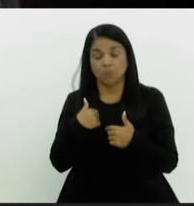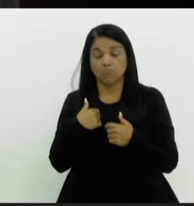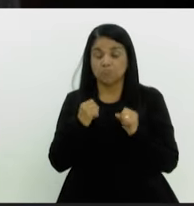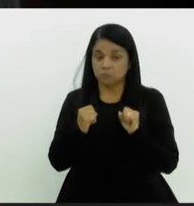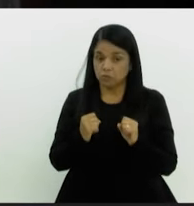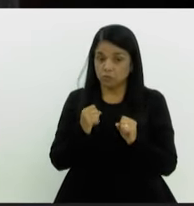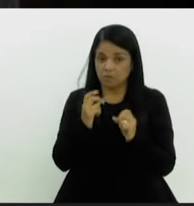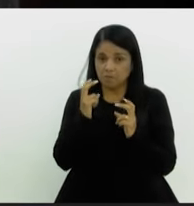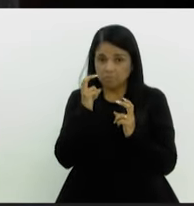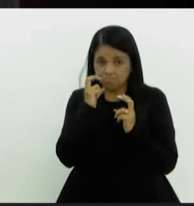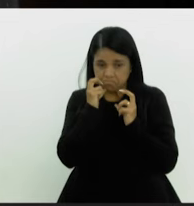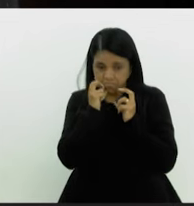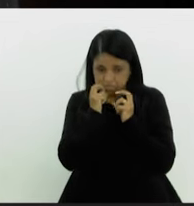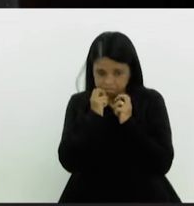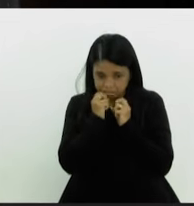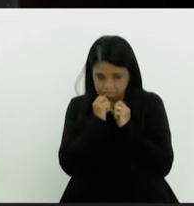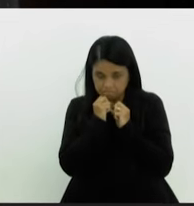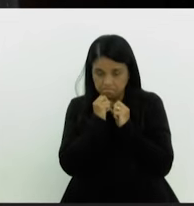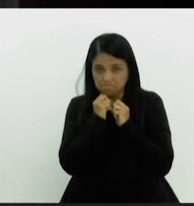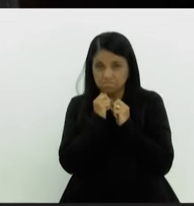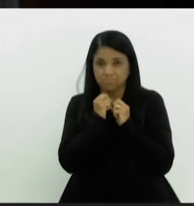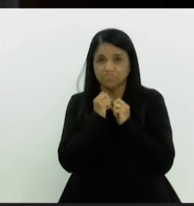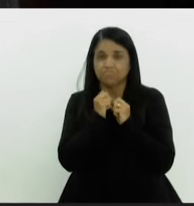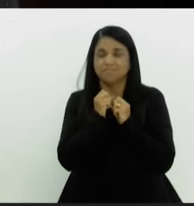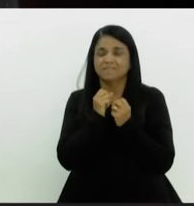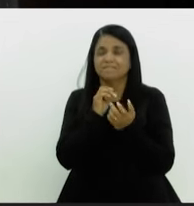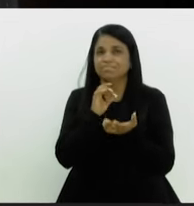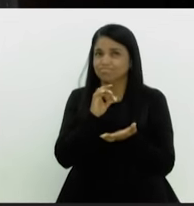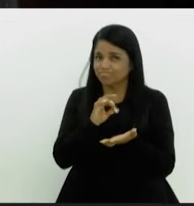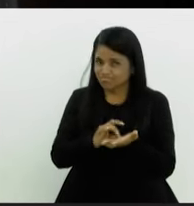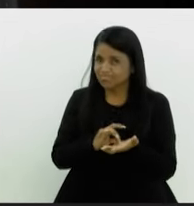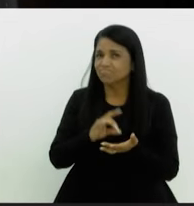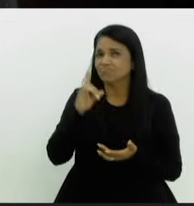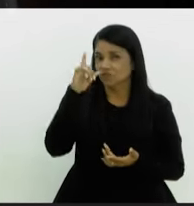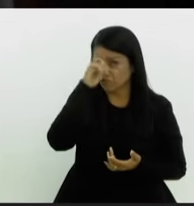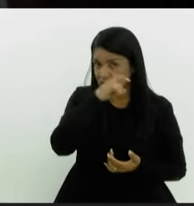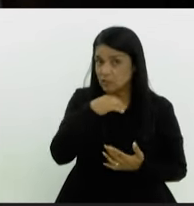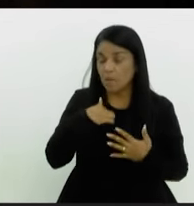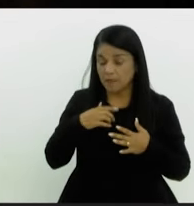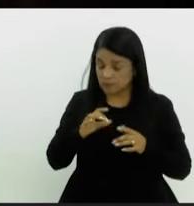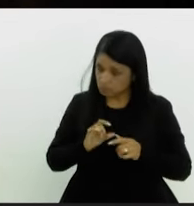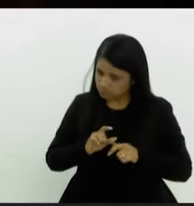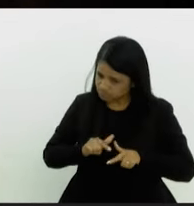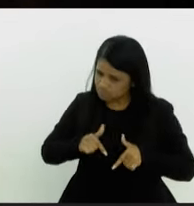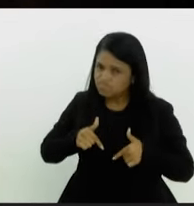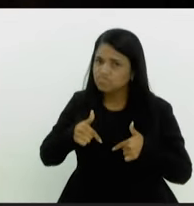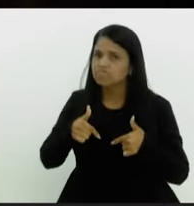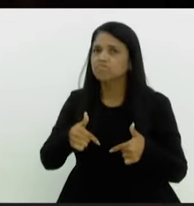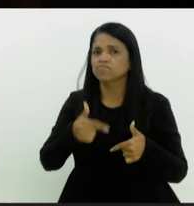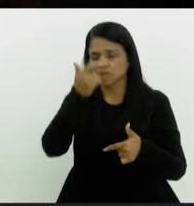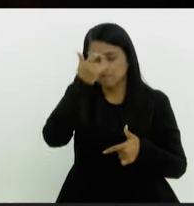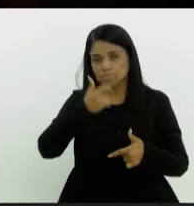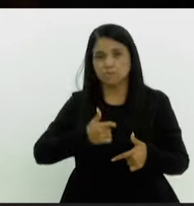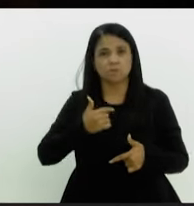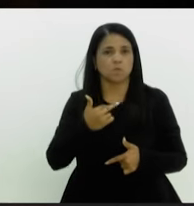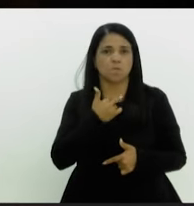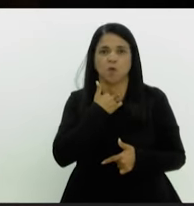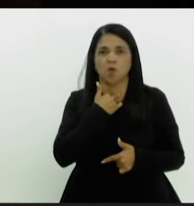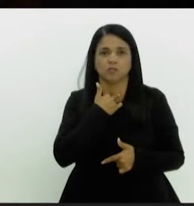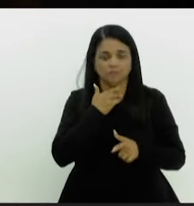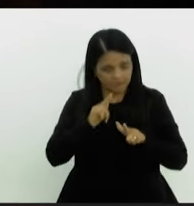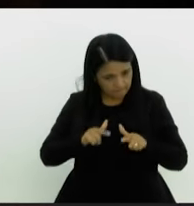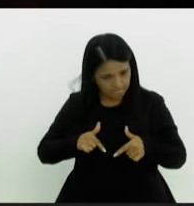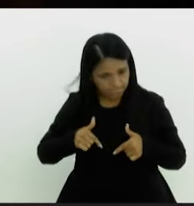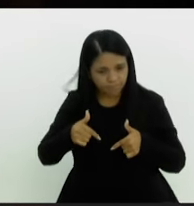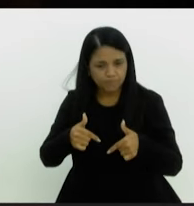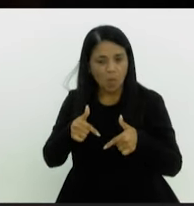porque é realmente às vezes eh difícil mas não a gente a gente não pode se retrair a gente tem que cada